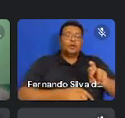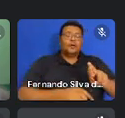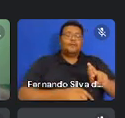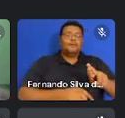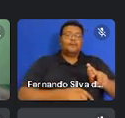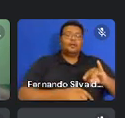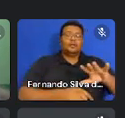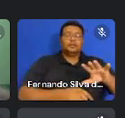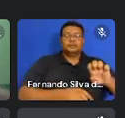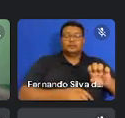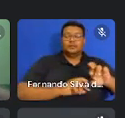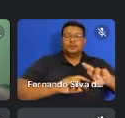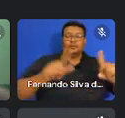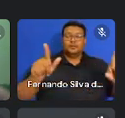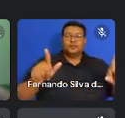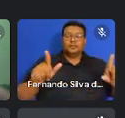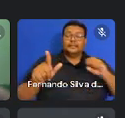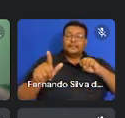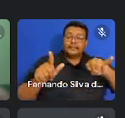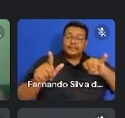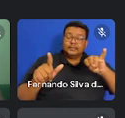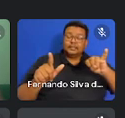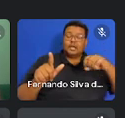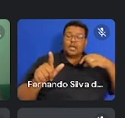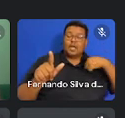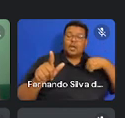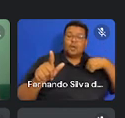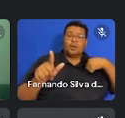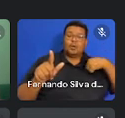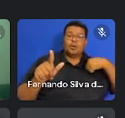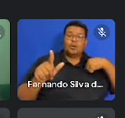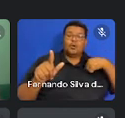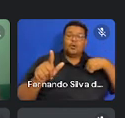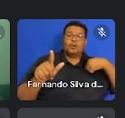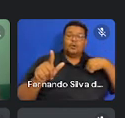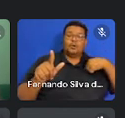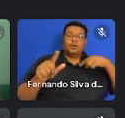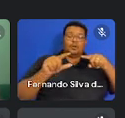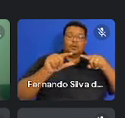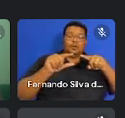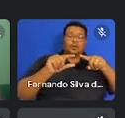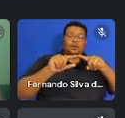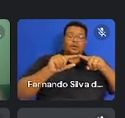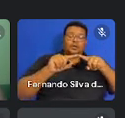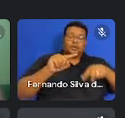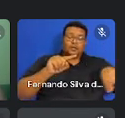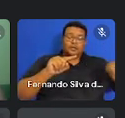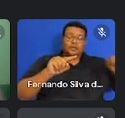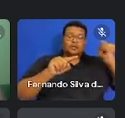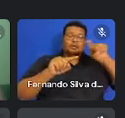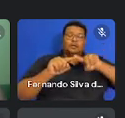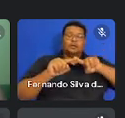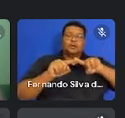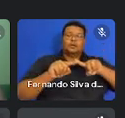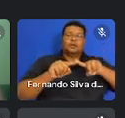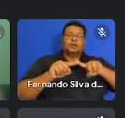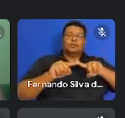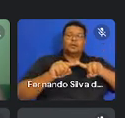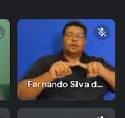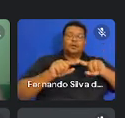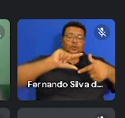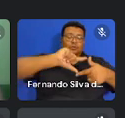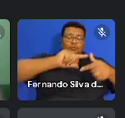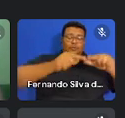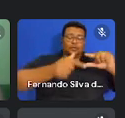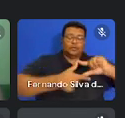vértice, se eu percorro esse vértice numa determinada ordem, os polígonos que têm que